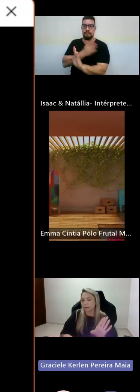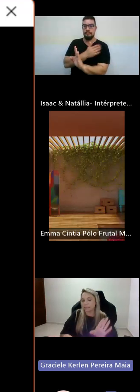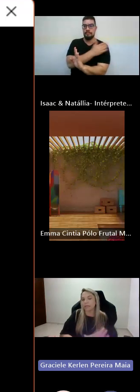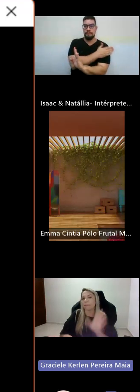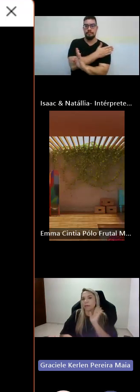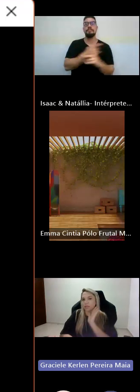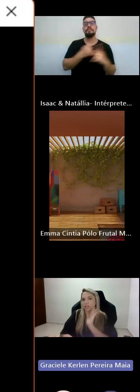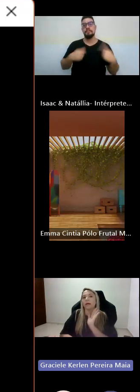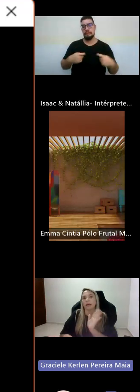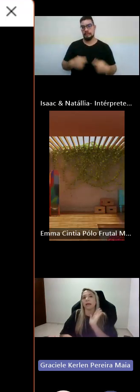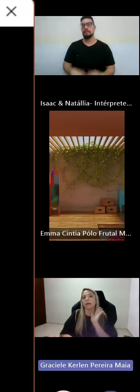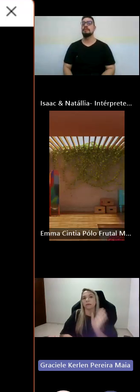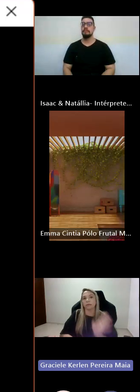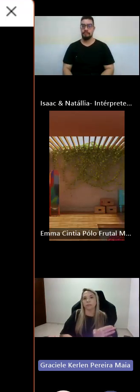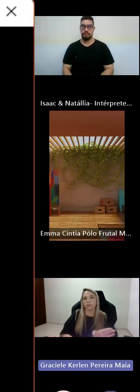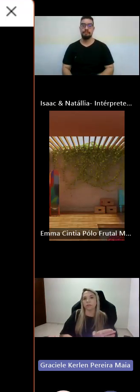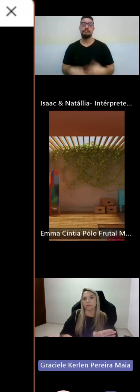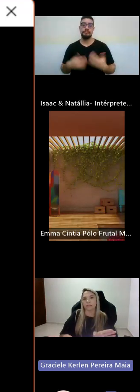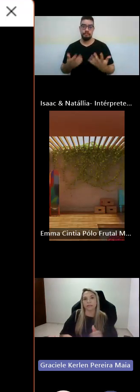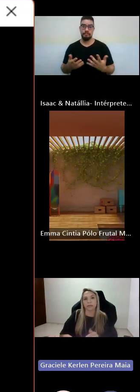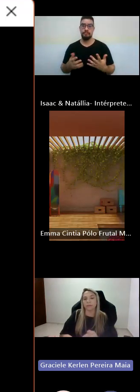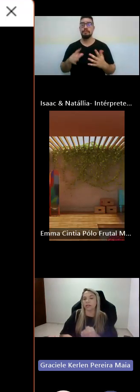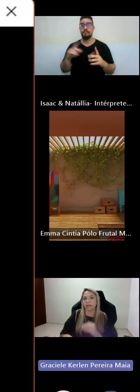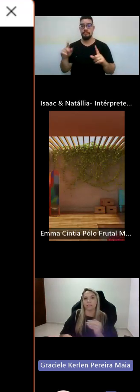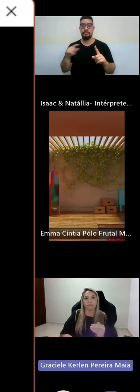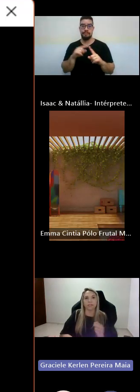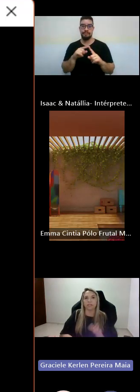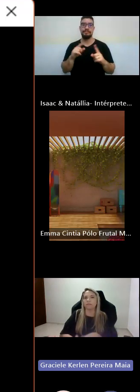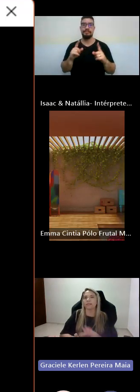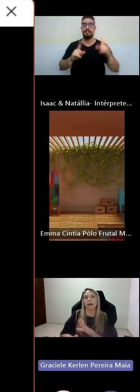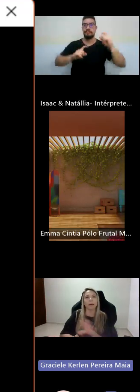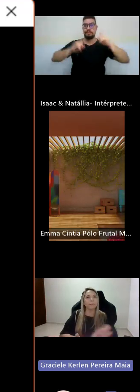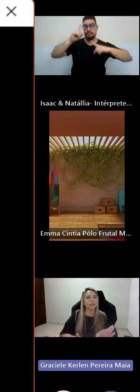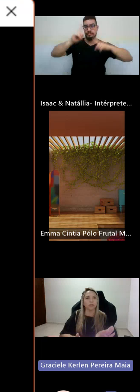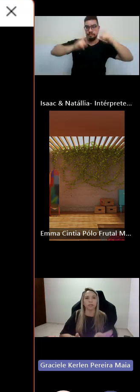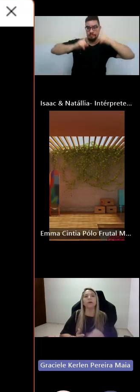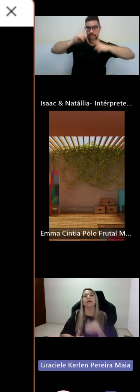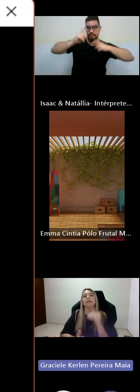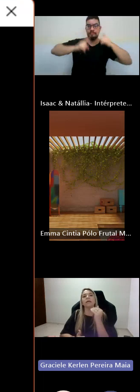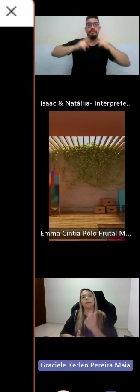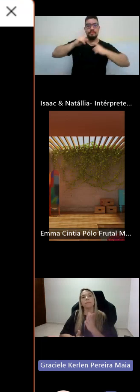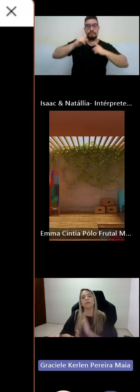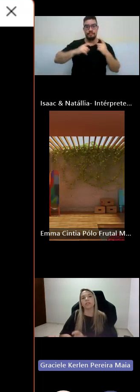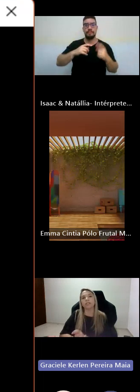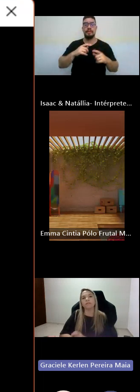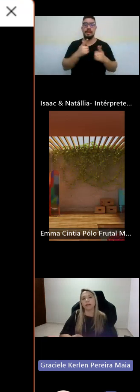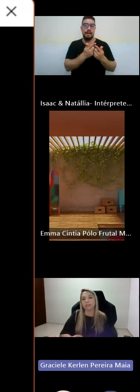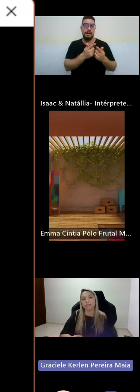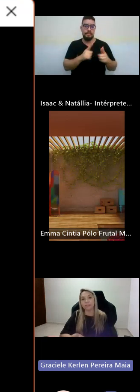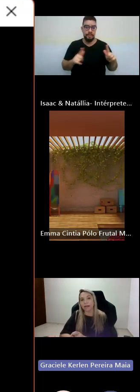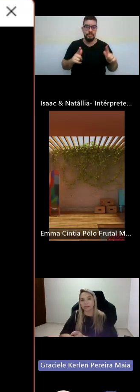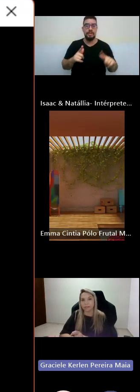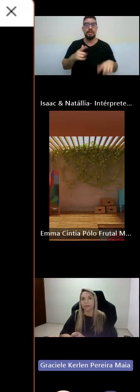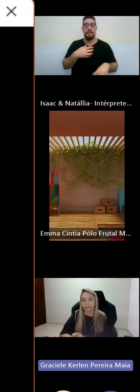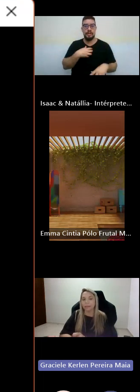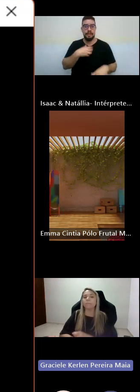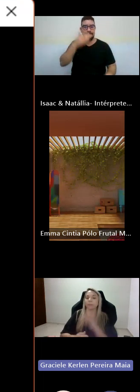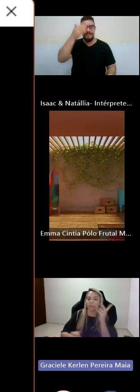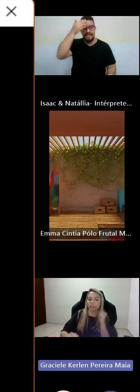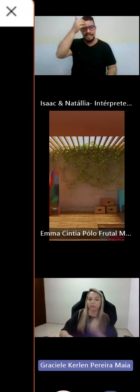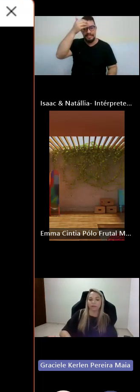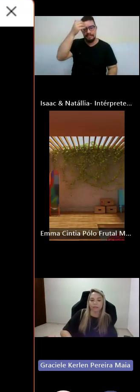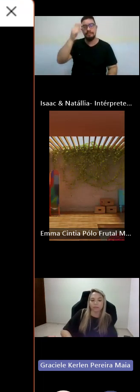mas basicamente expressões sociais, gramaticais e efetivas, que é rapidinho, e aí depois a gente vem com a sintase,